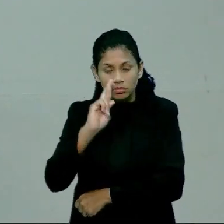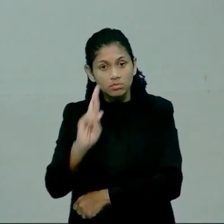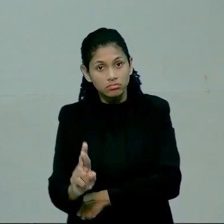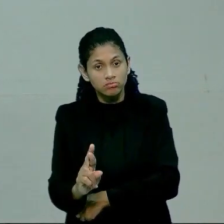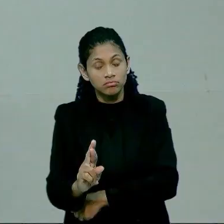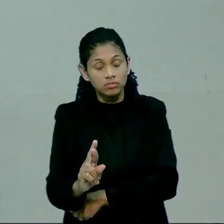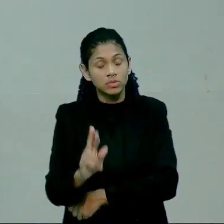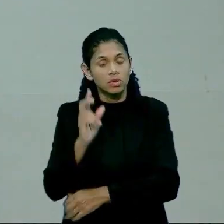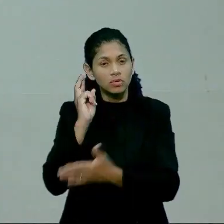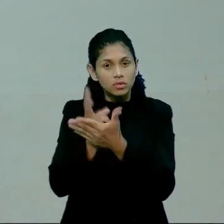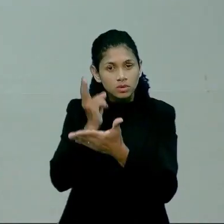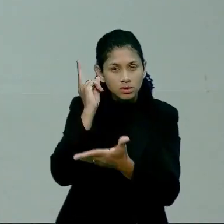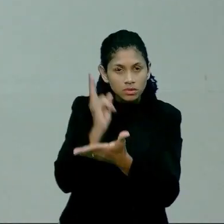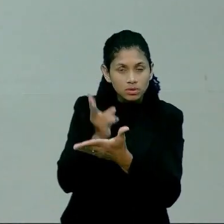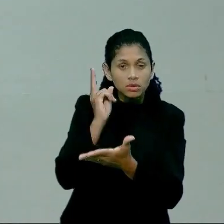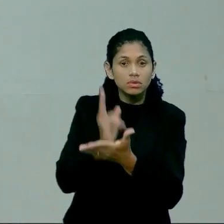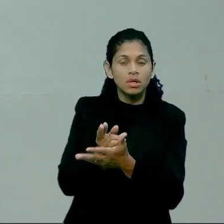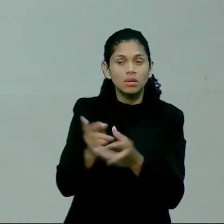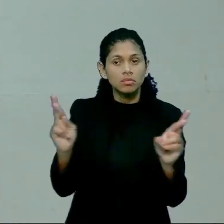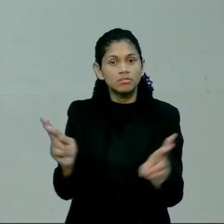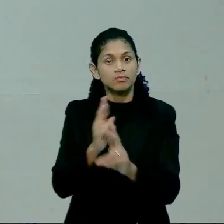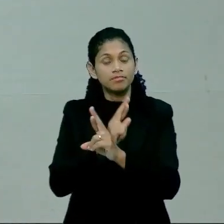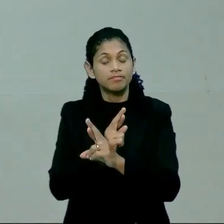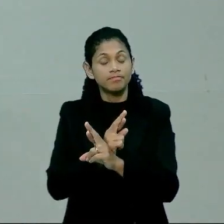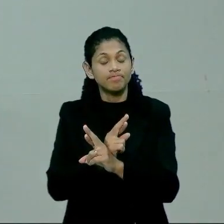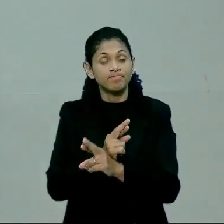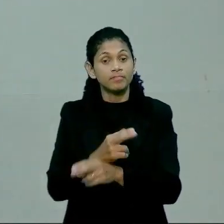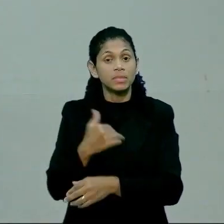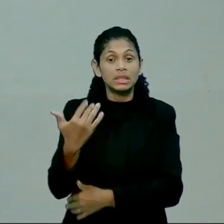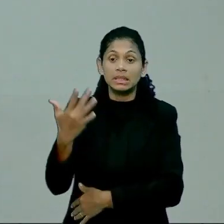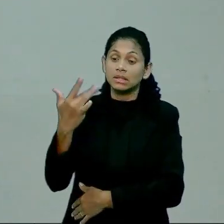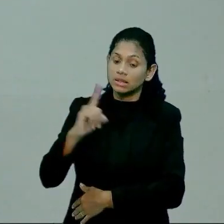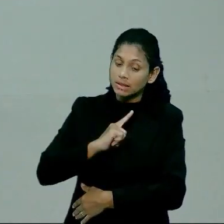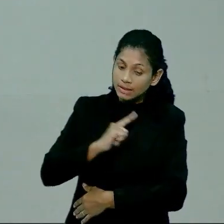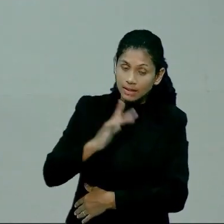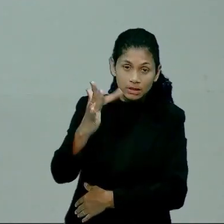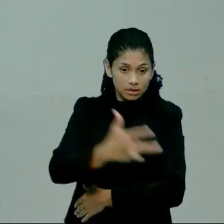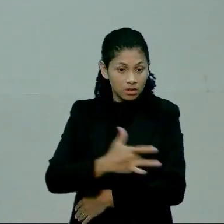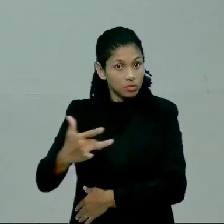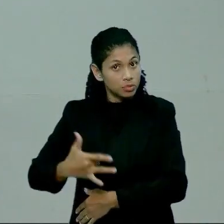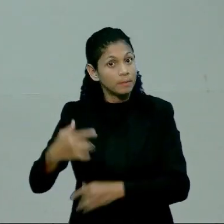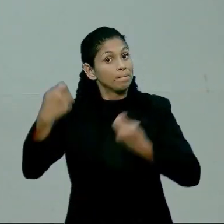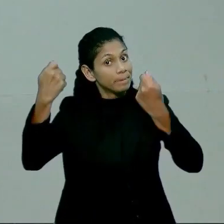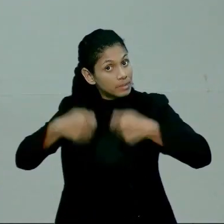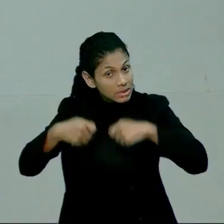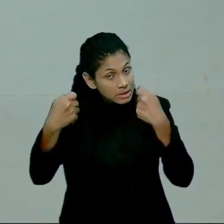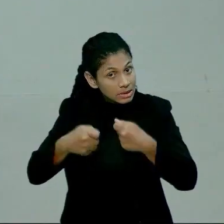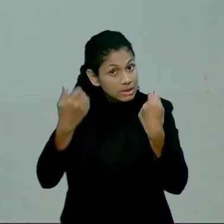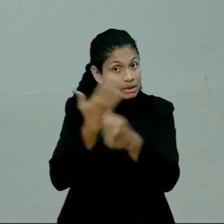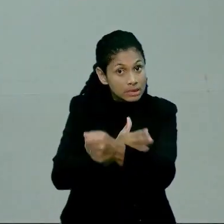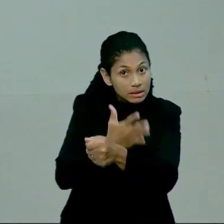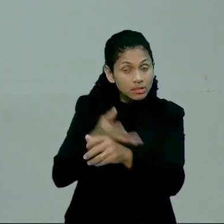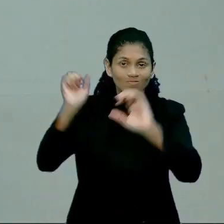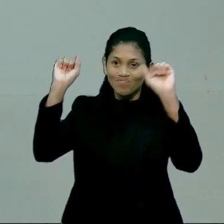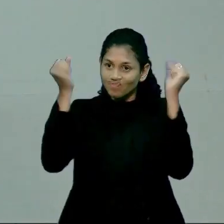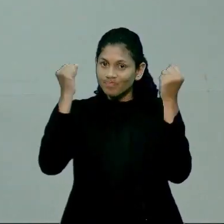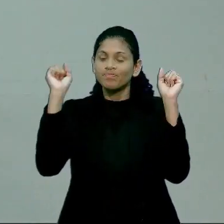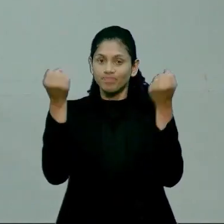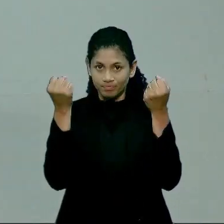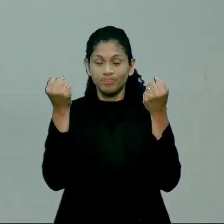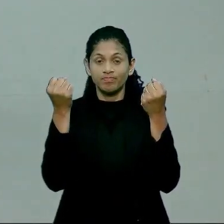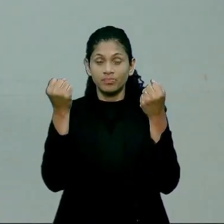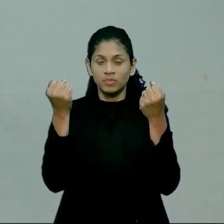uma correlação, em que para eu obter saúde, eu tenho que fazer uma atividade física. Para eu ter uma